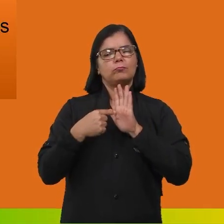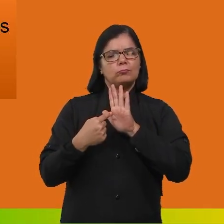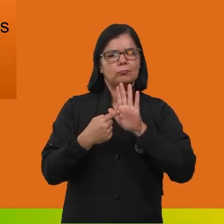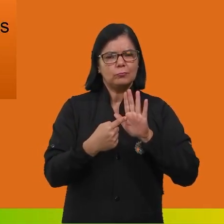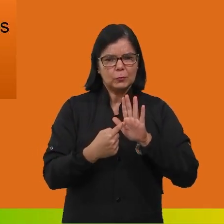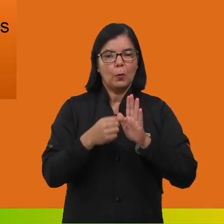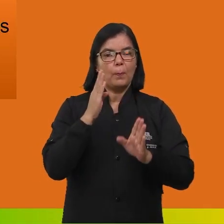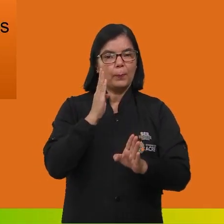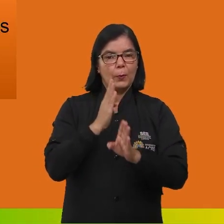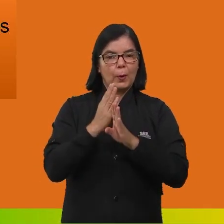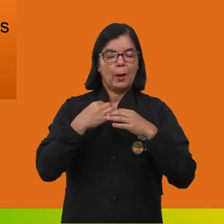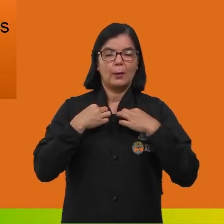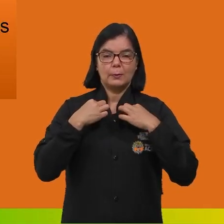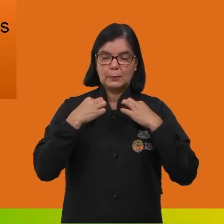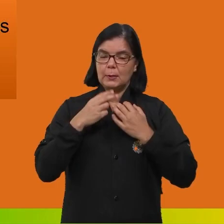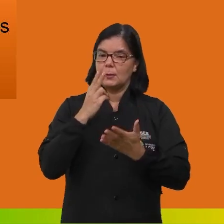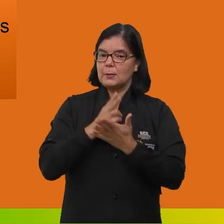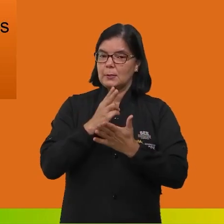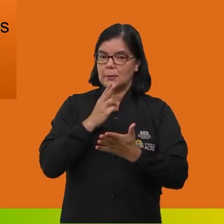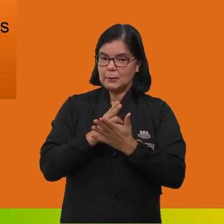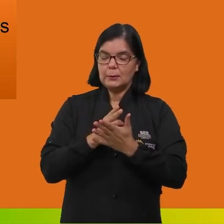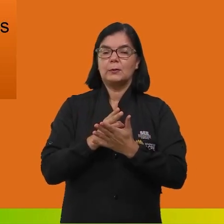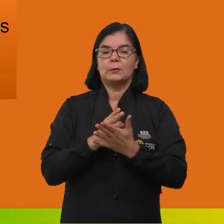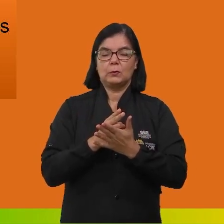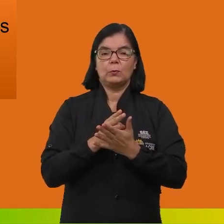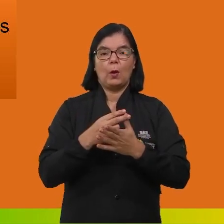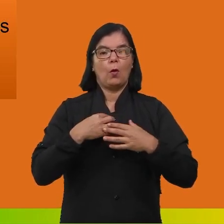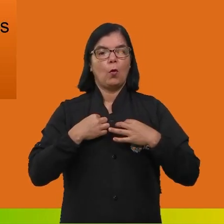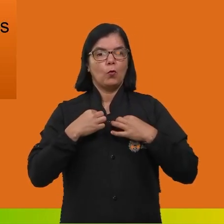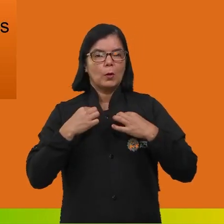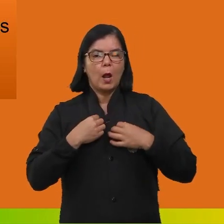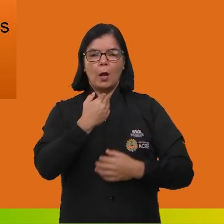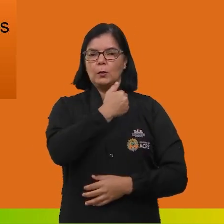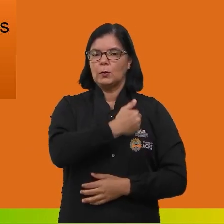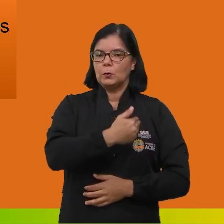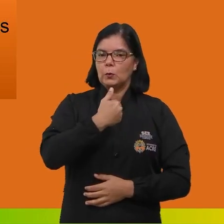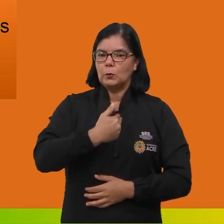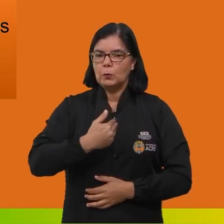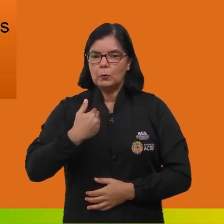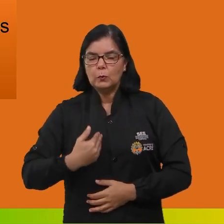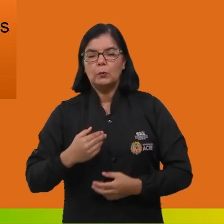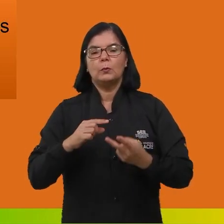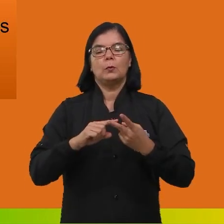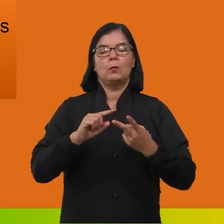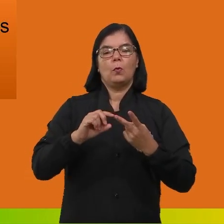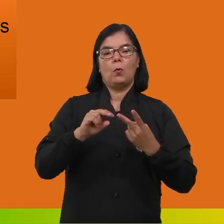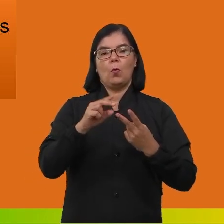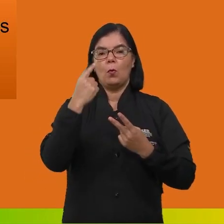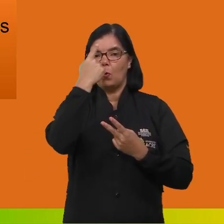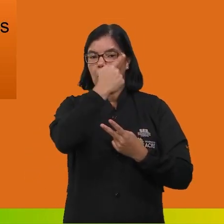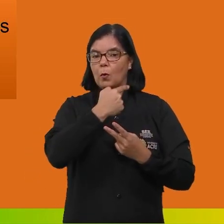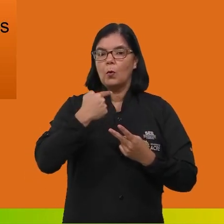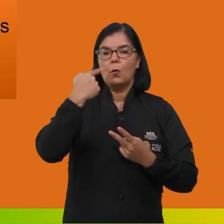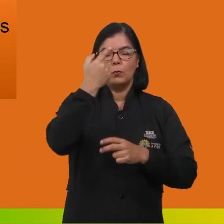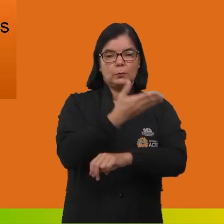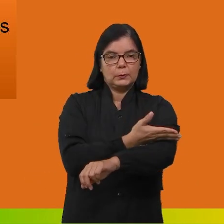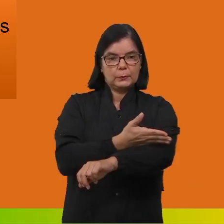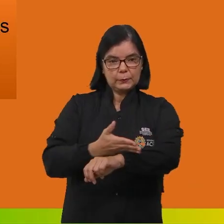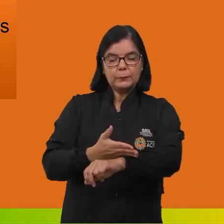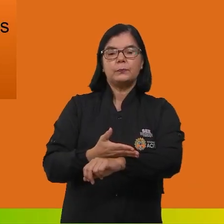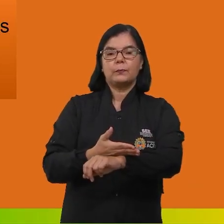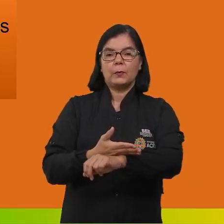identificáveis por conta do figurino, que é sempre, né, uma roupa meio listrada e o rosto branco,